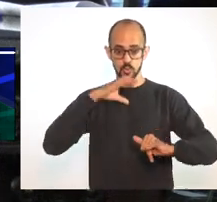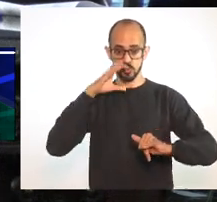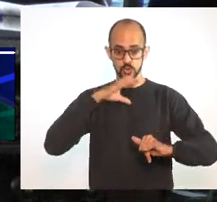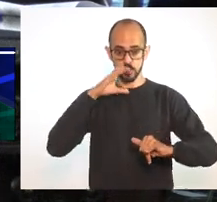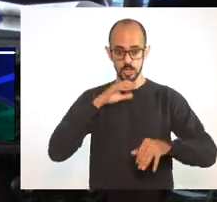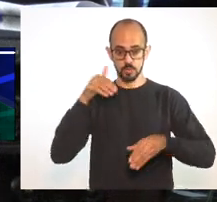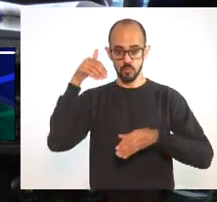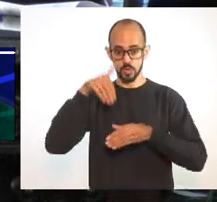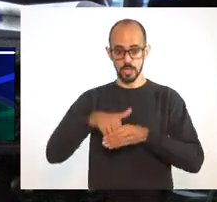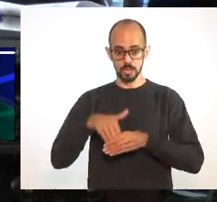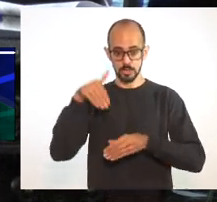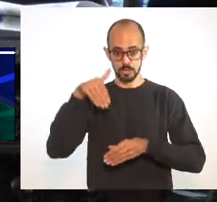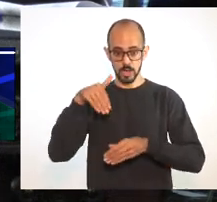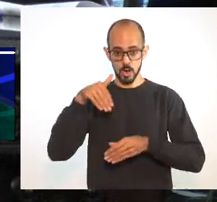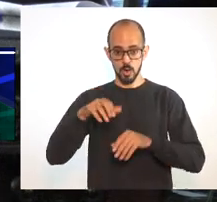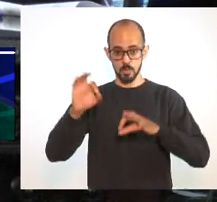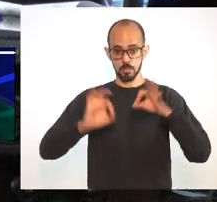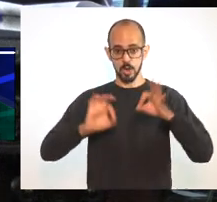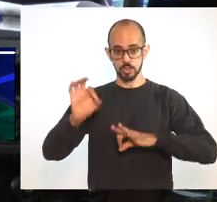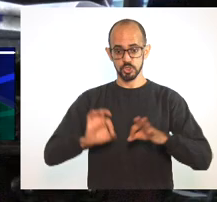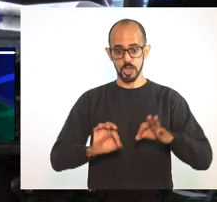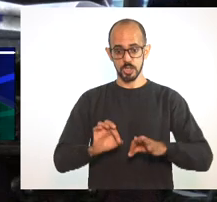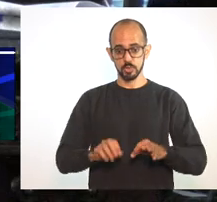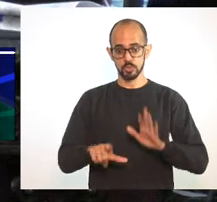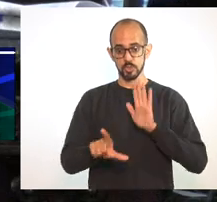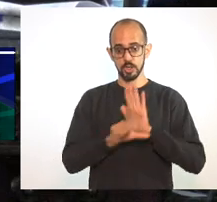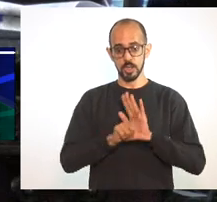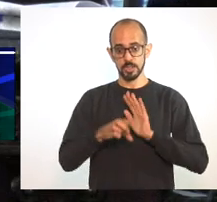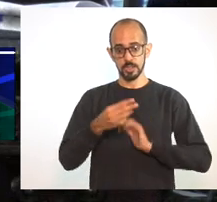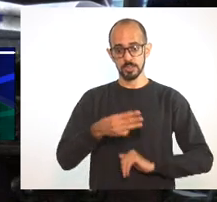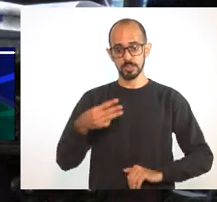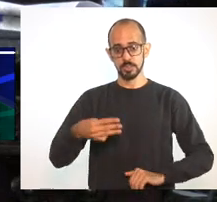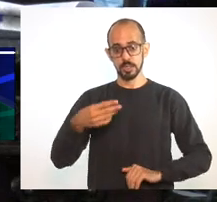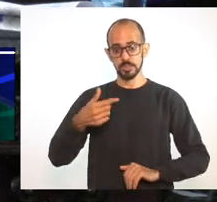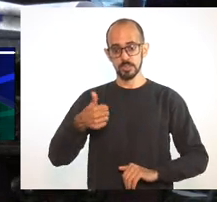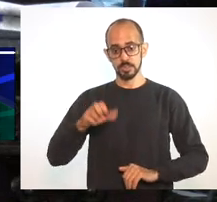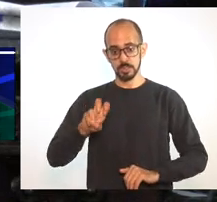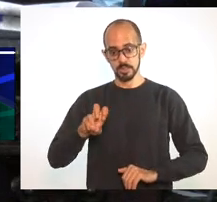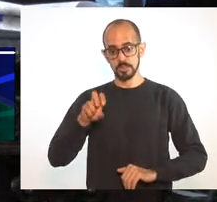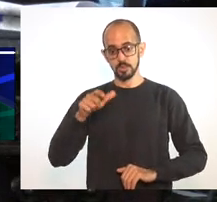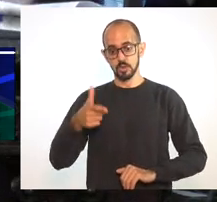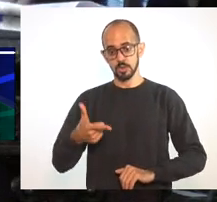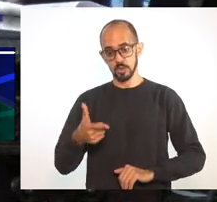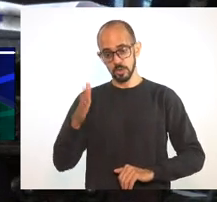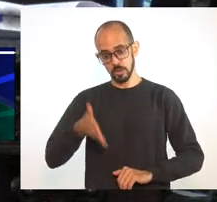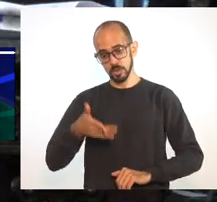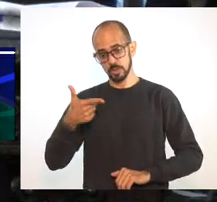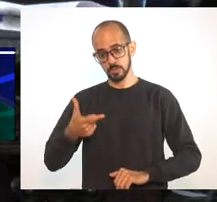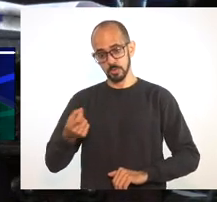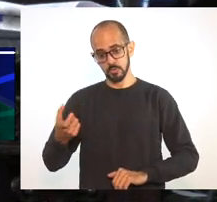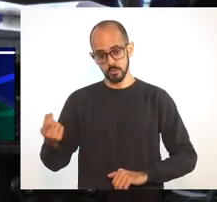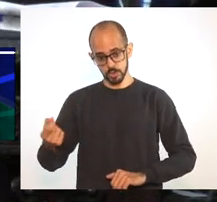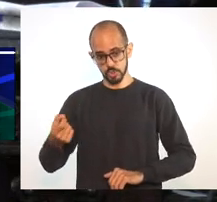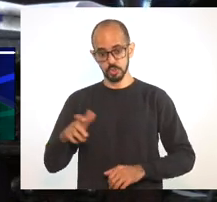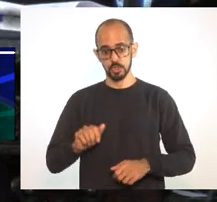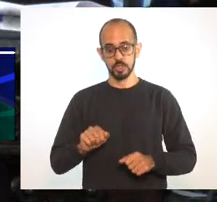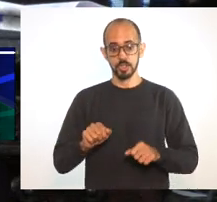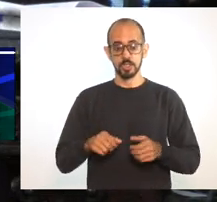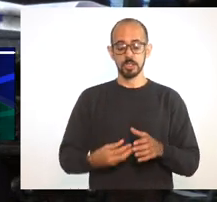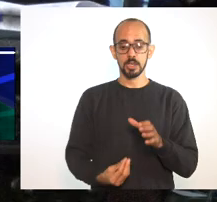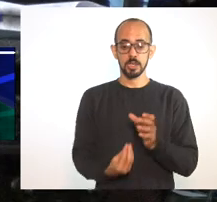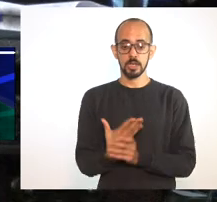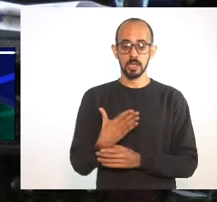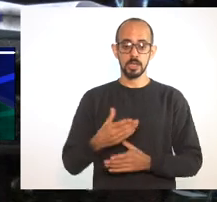discussão única, projeto de lei 3315/2020, de autoria deputada Zeidan, que estabelece as